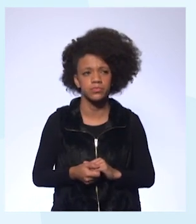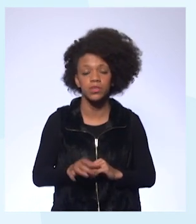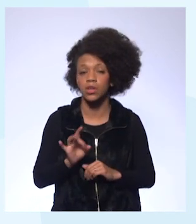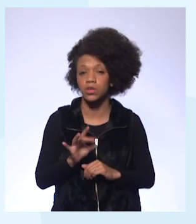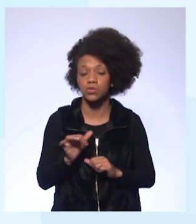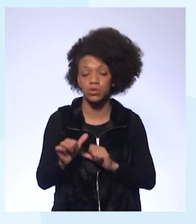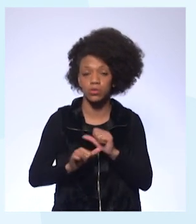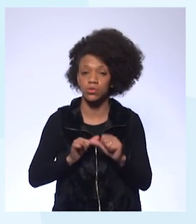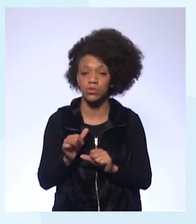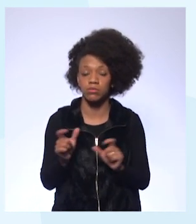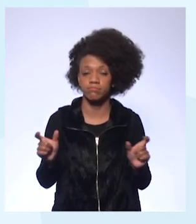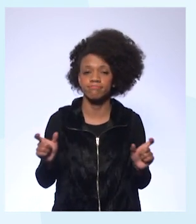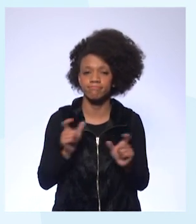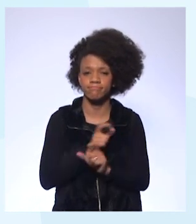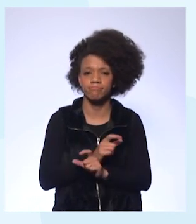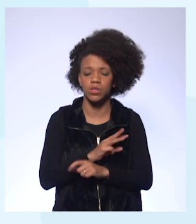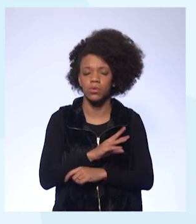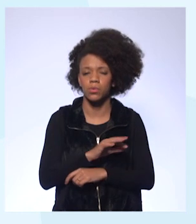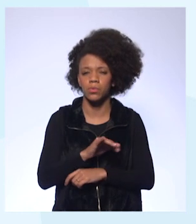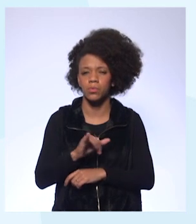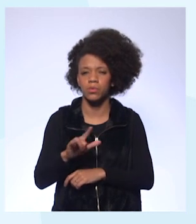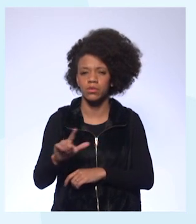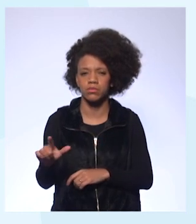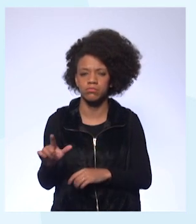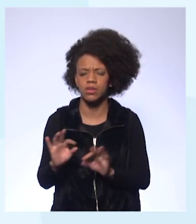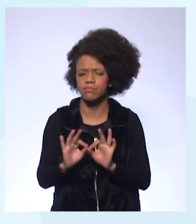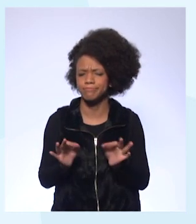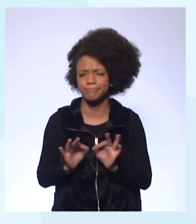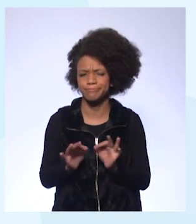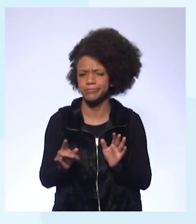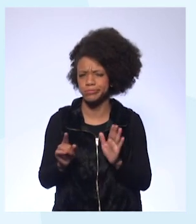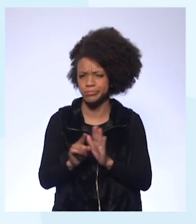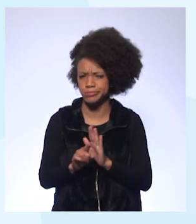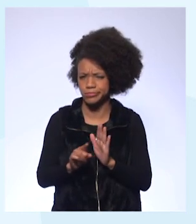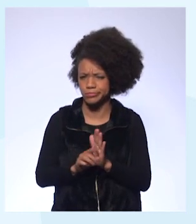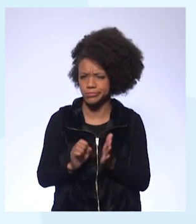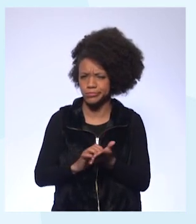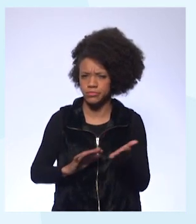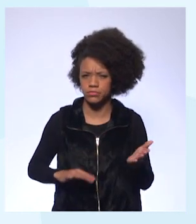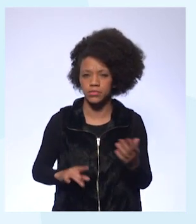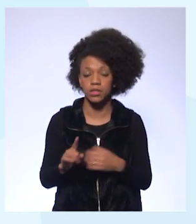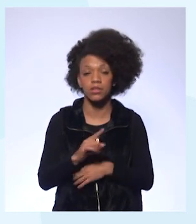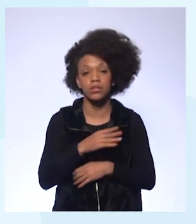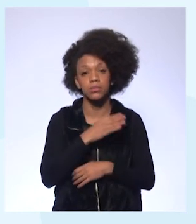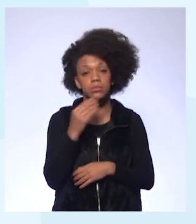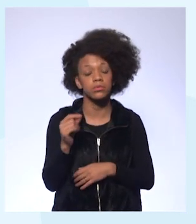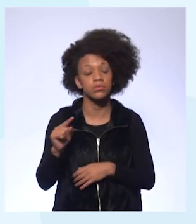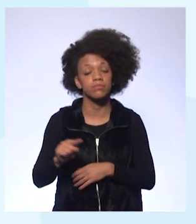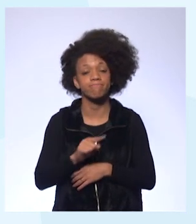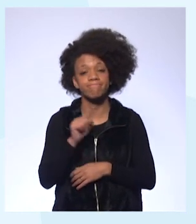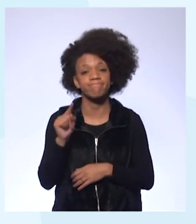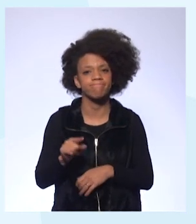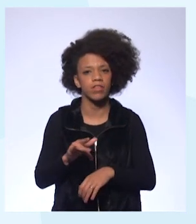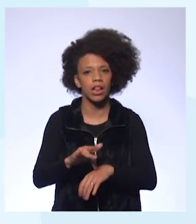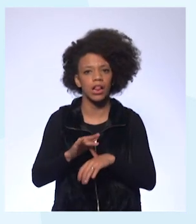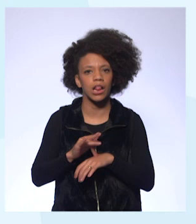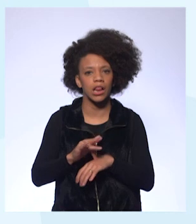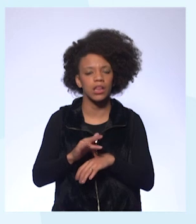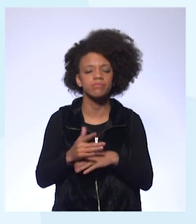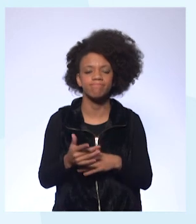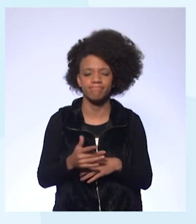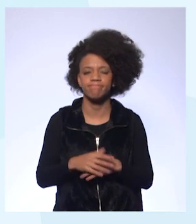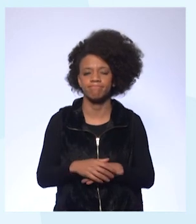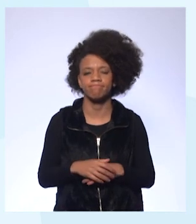trocar a ordem colocar o erro na frente então tá muito simples exercícios sem mim não esquecer do ponto de interrogação né